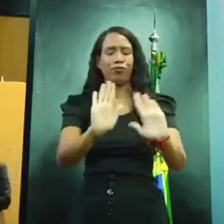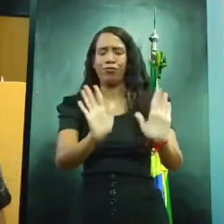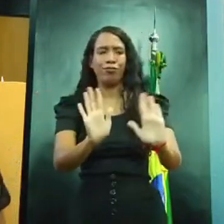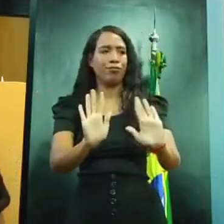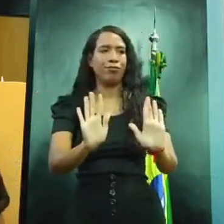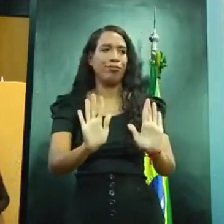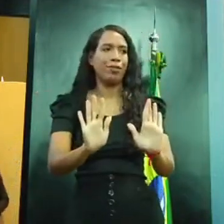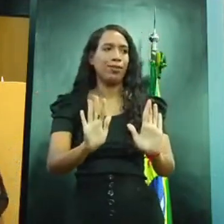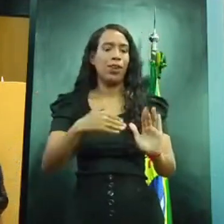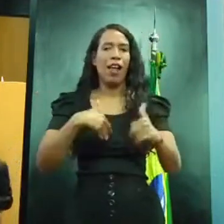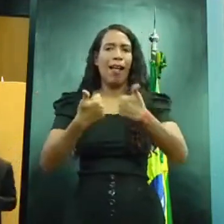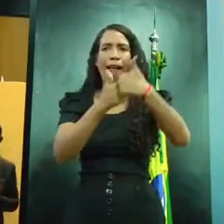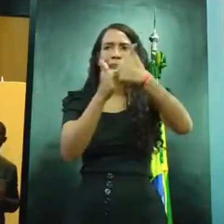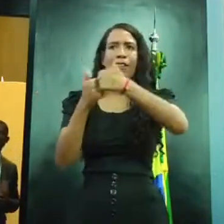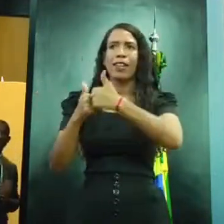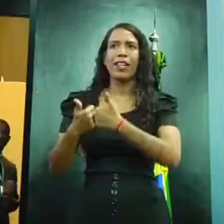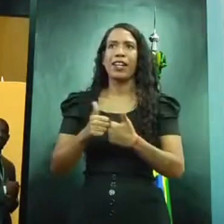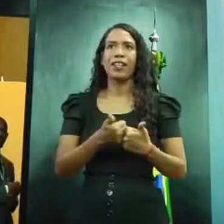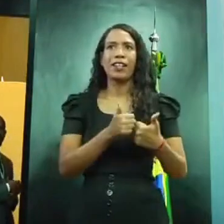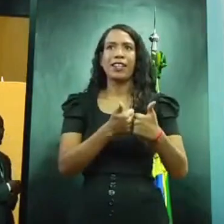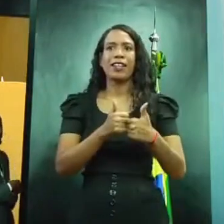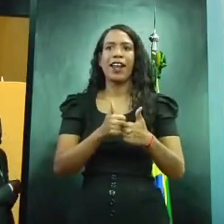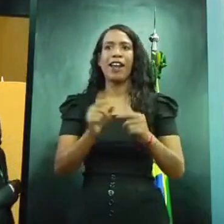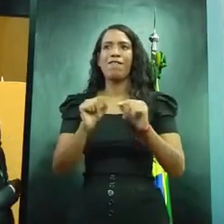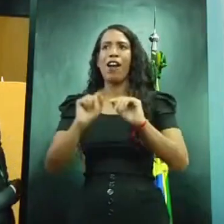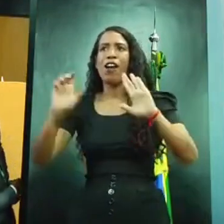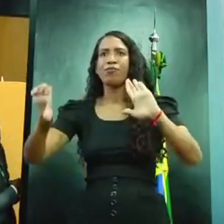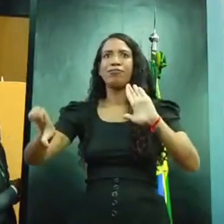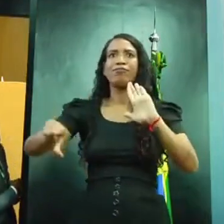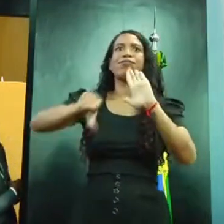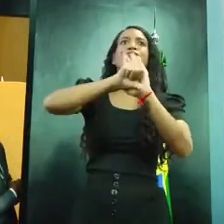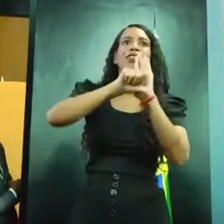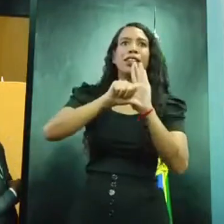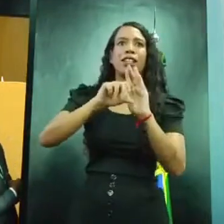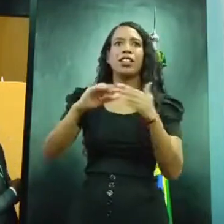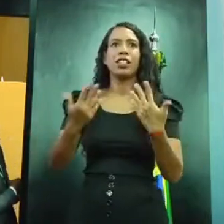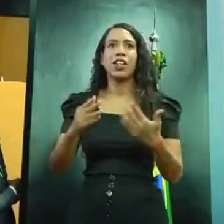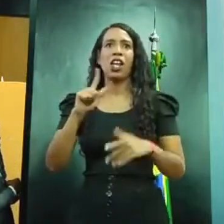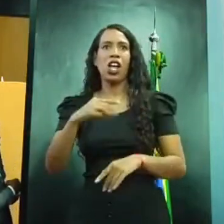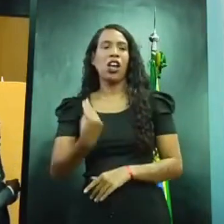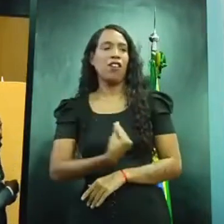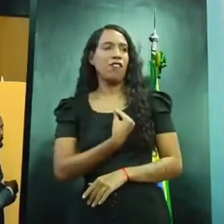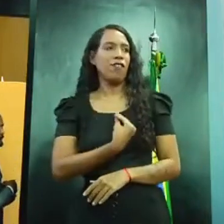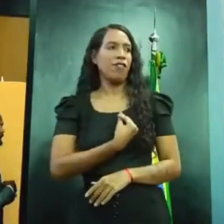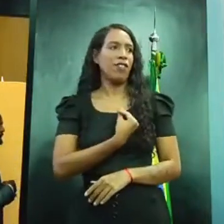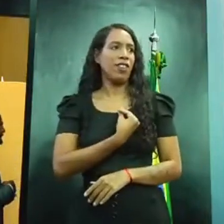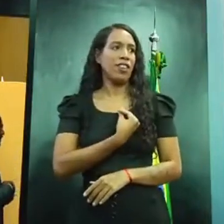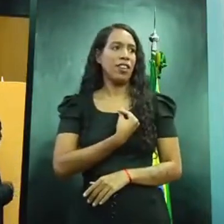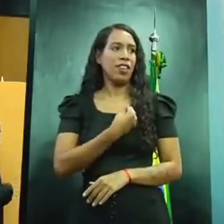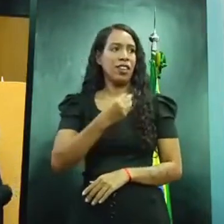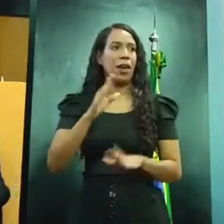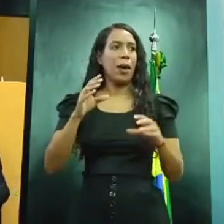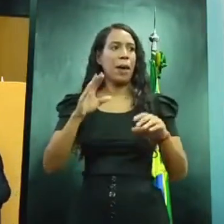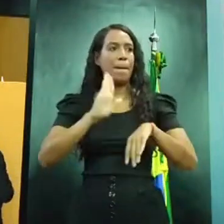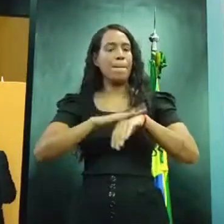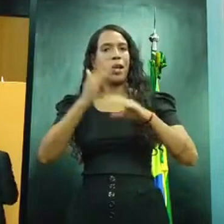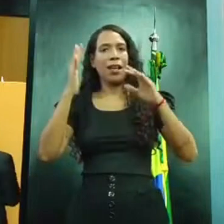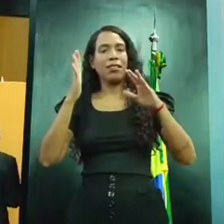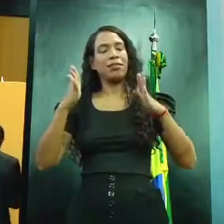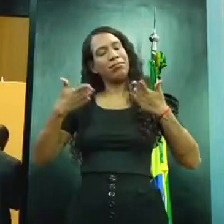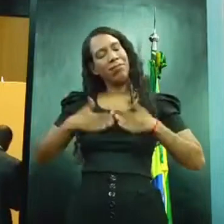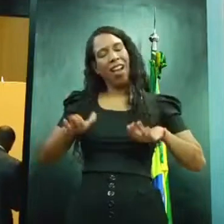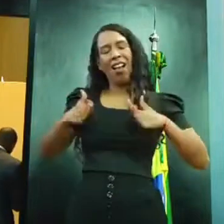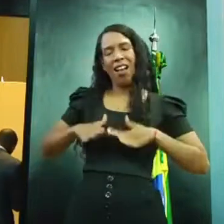não vou mais atrás de nenhum golpista por aí. Então, a nossa vida vai ficar mais tranquila.